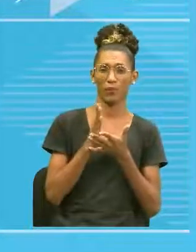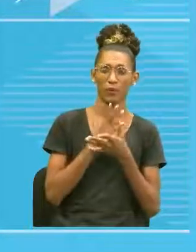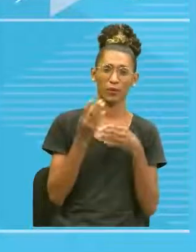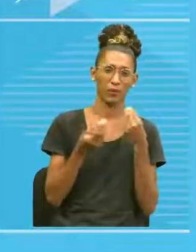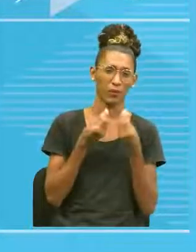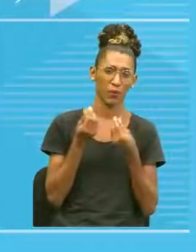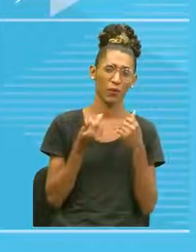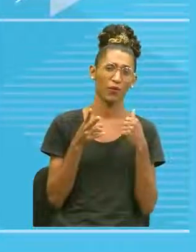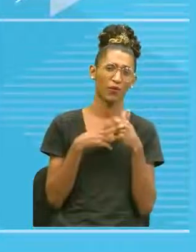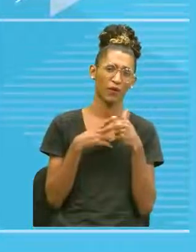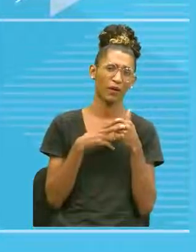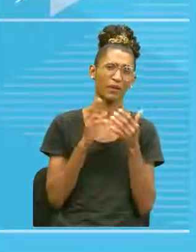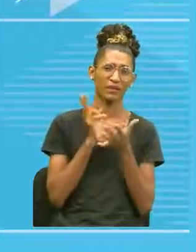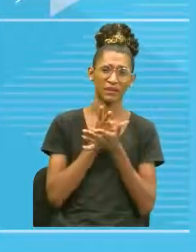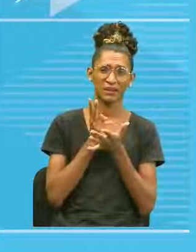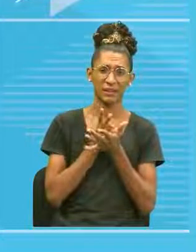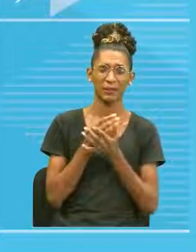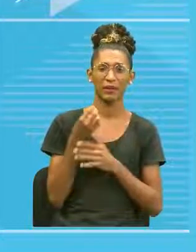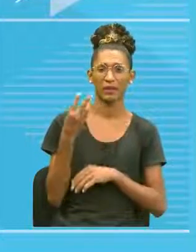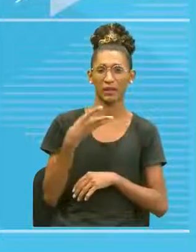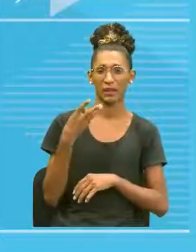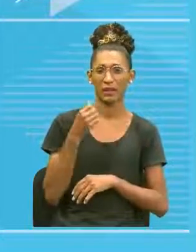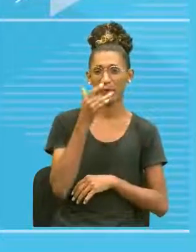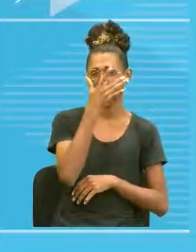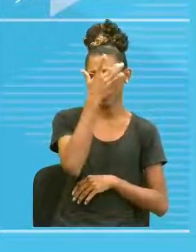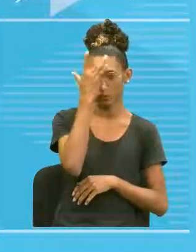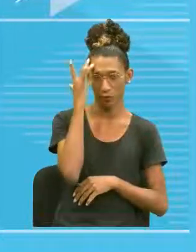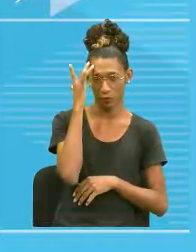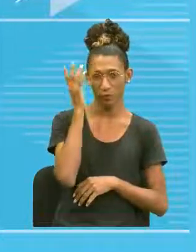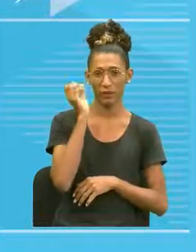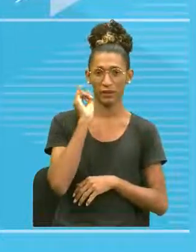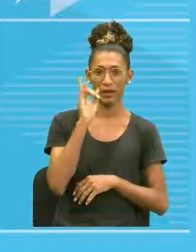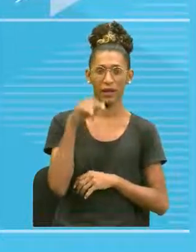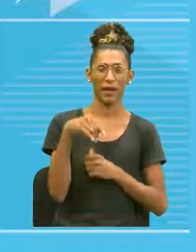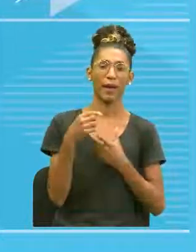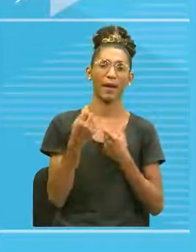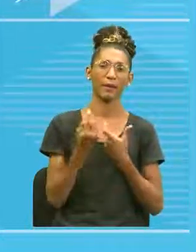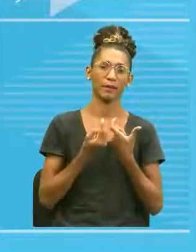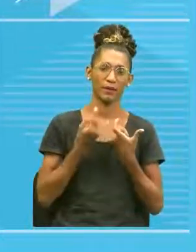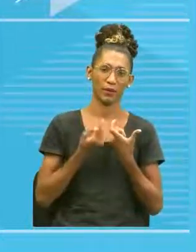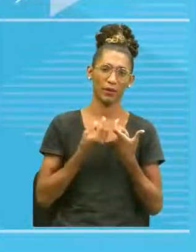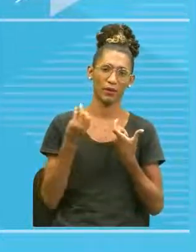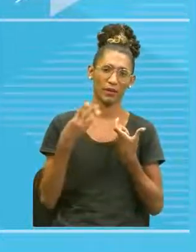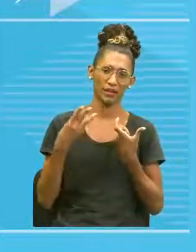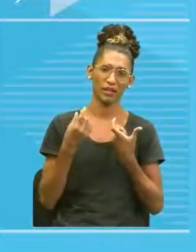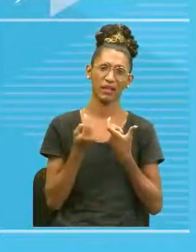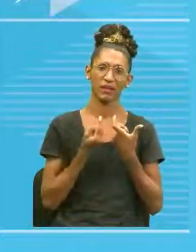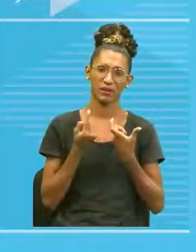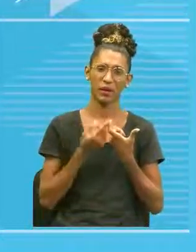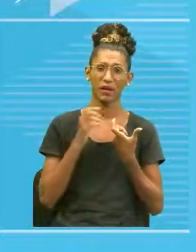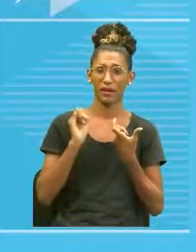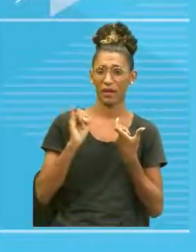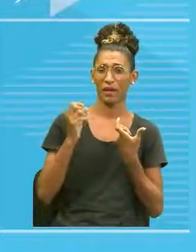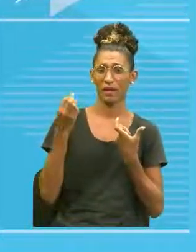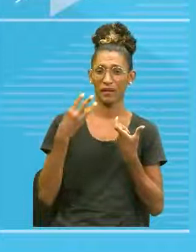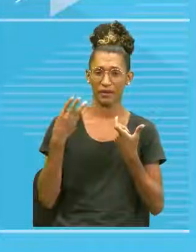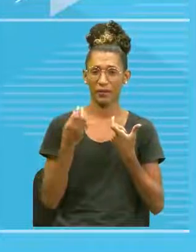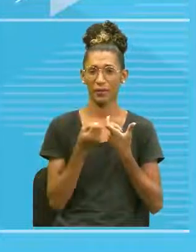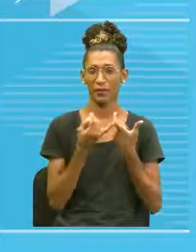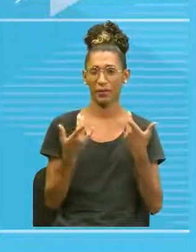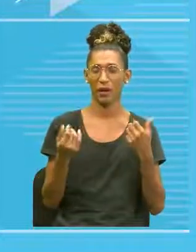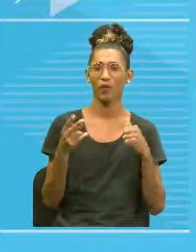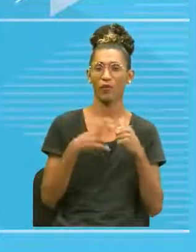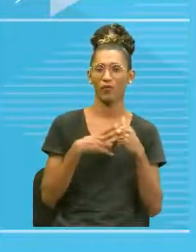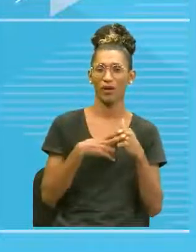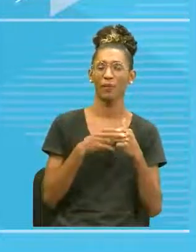verbo vai em terceira pessoa se for singular 3ª pessoa singular se for plural plural